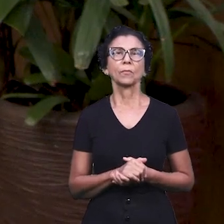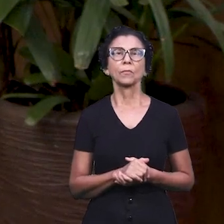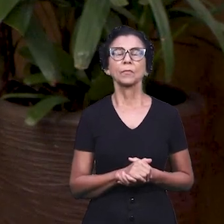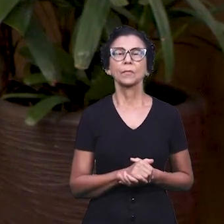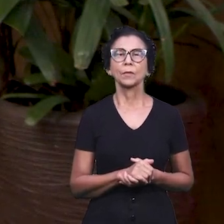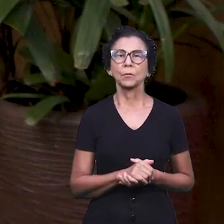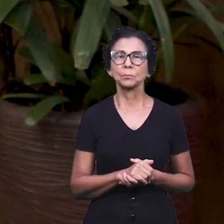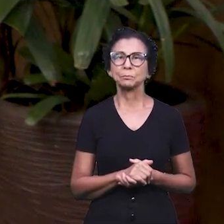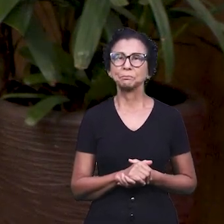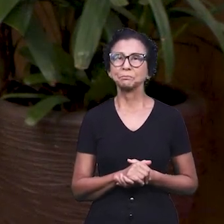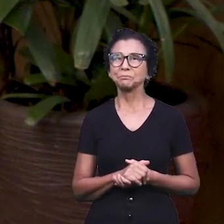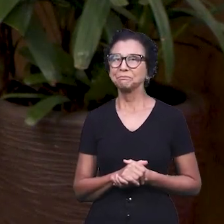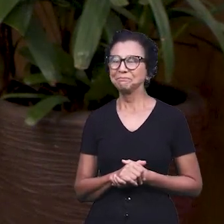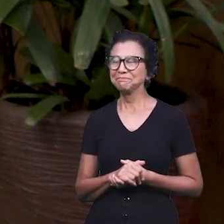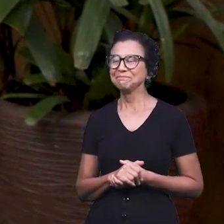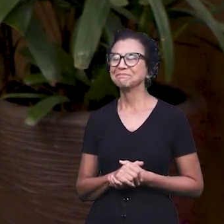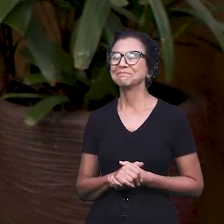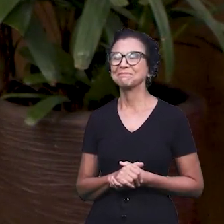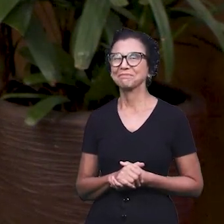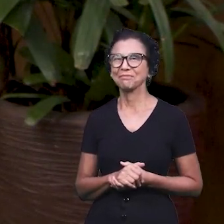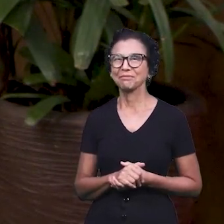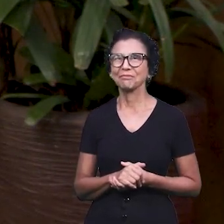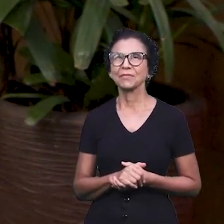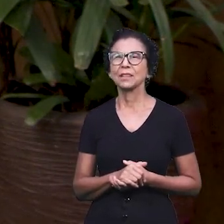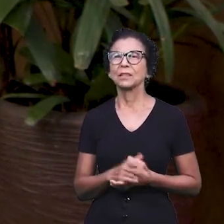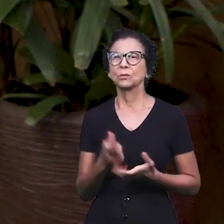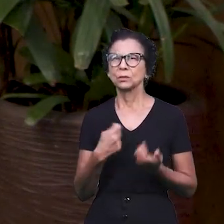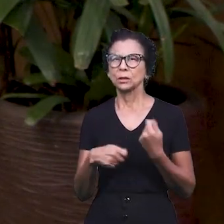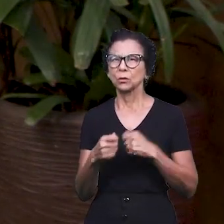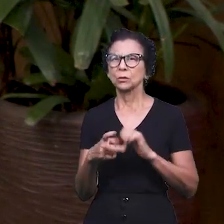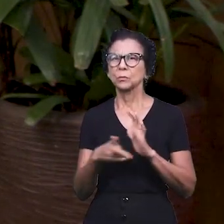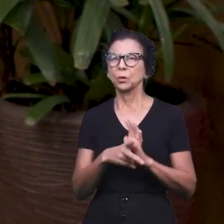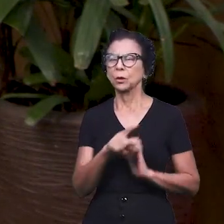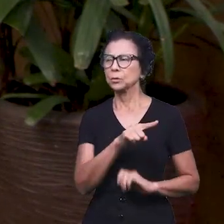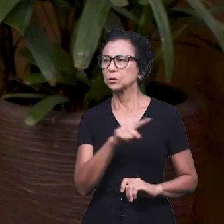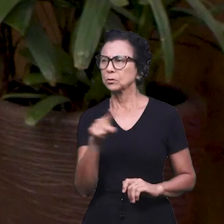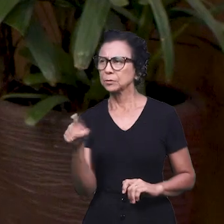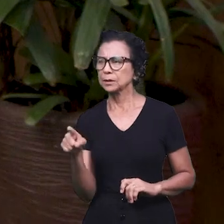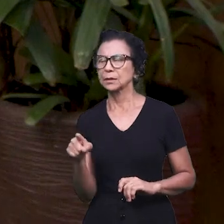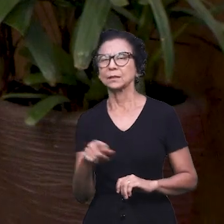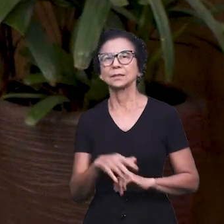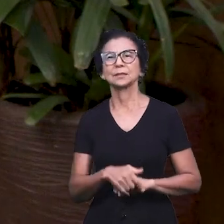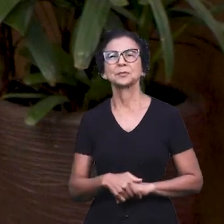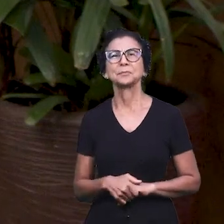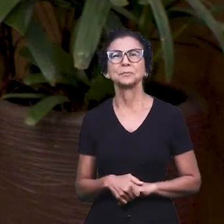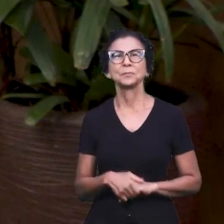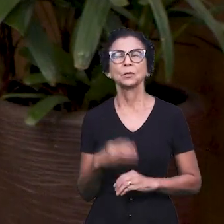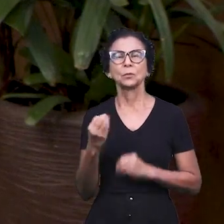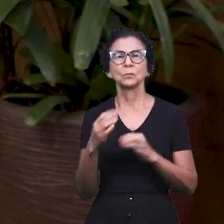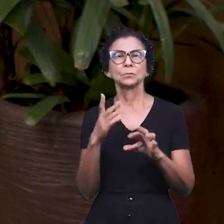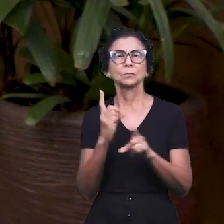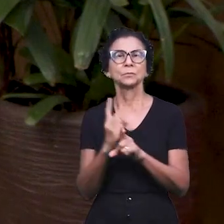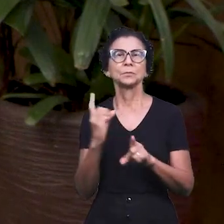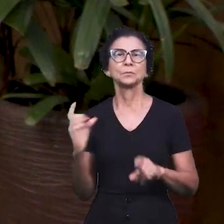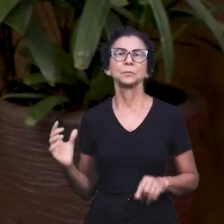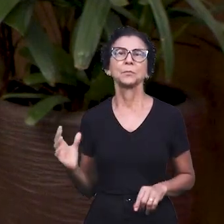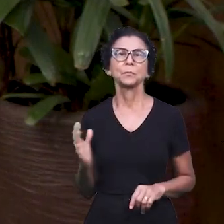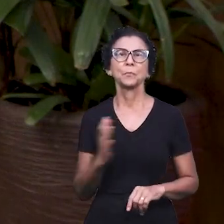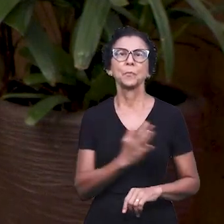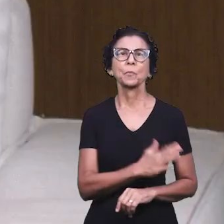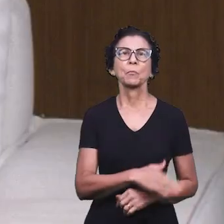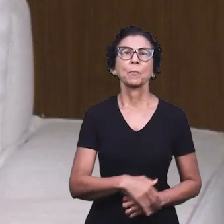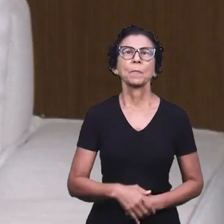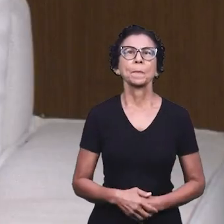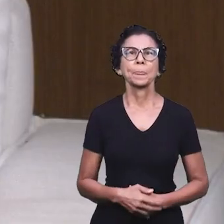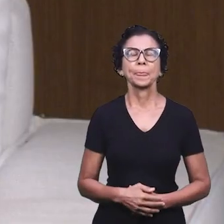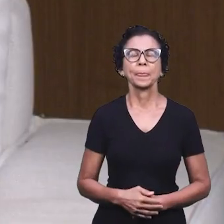vocês descobriram até o negócio que vocês fazem? Podem falar dos negócios de vocês? Isso vai ser muito importante para aquele que está nos